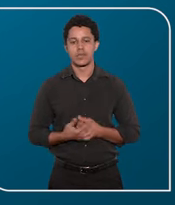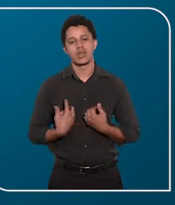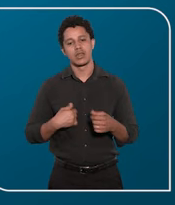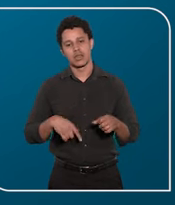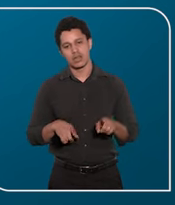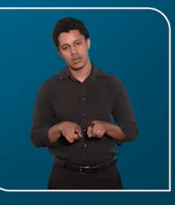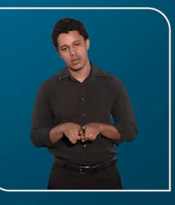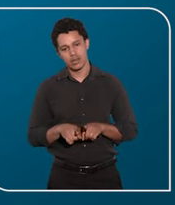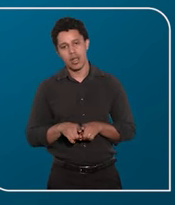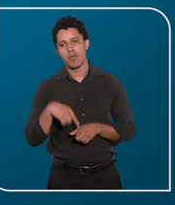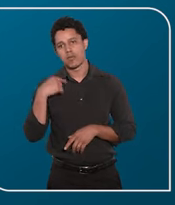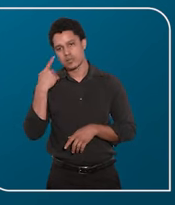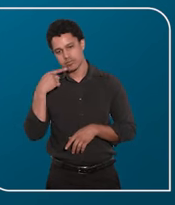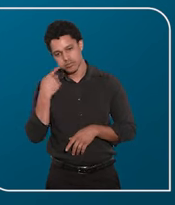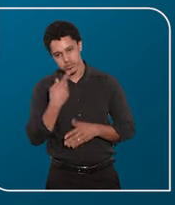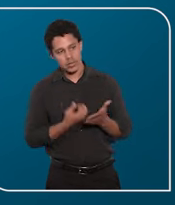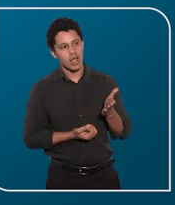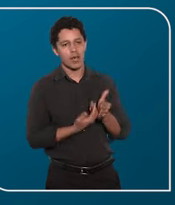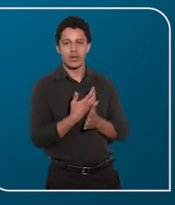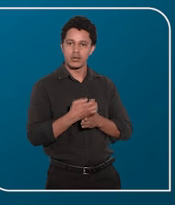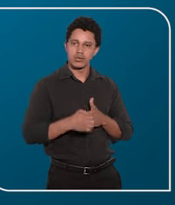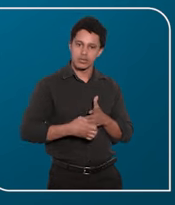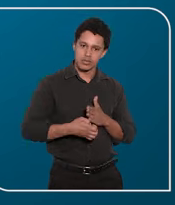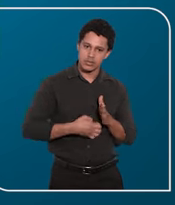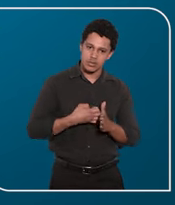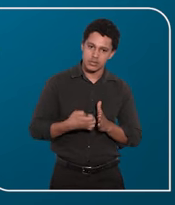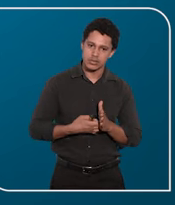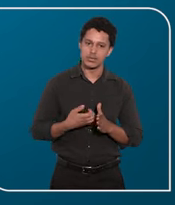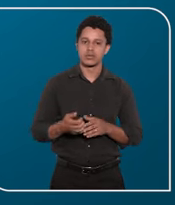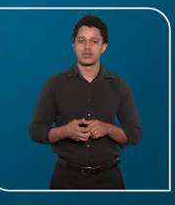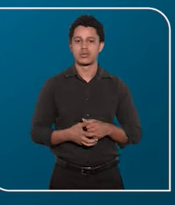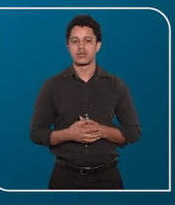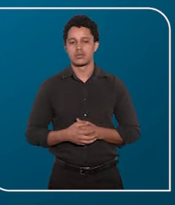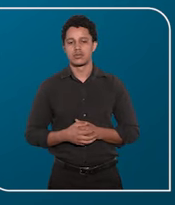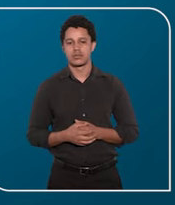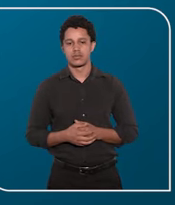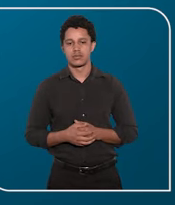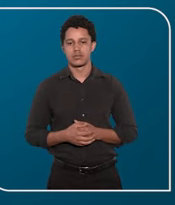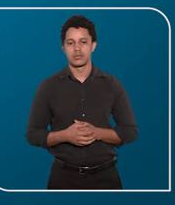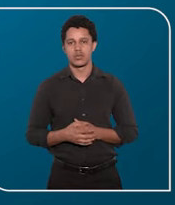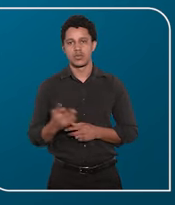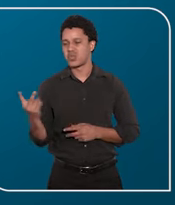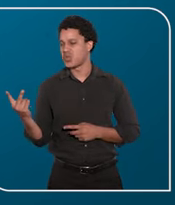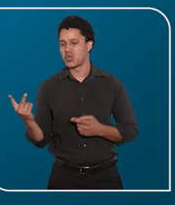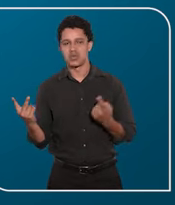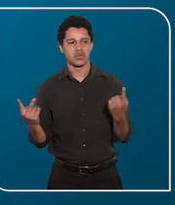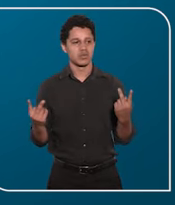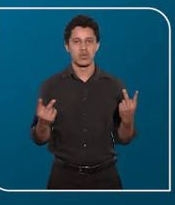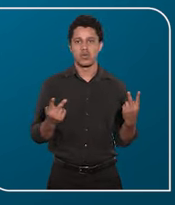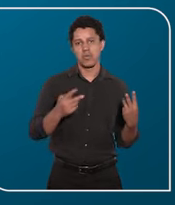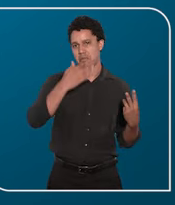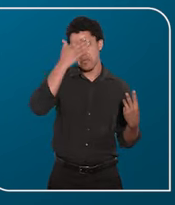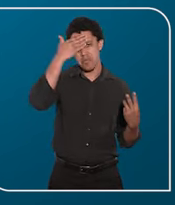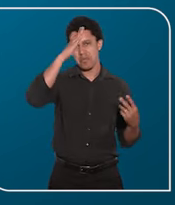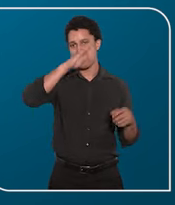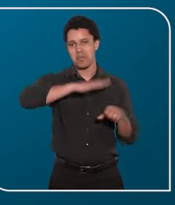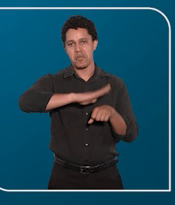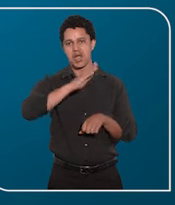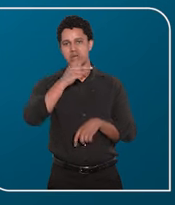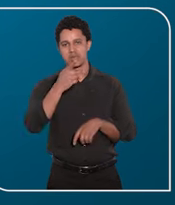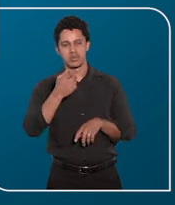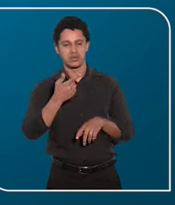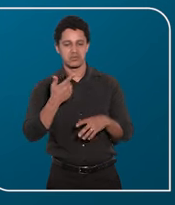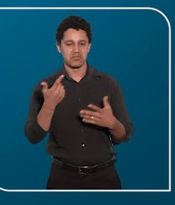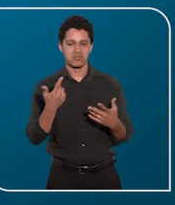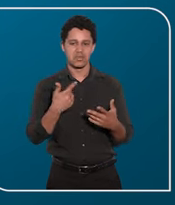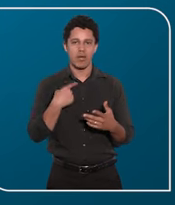a advocacia numa sociedade que a gente chama de pluripessoal, né, de dois ou mais advogados. Né? É uma pergunta